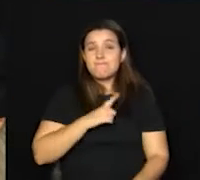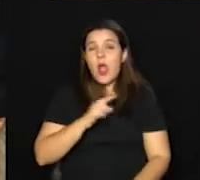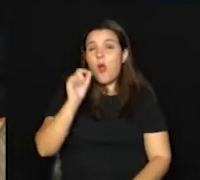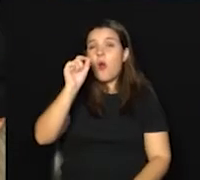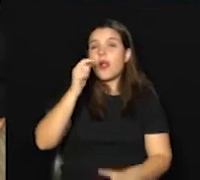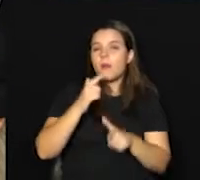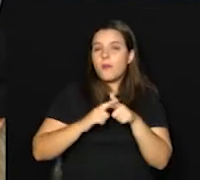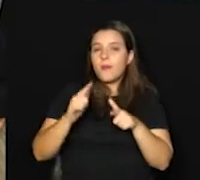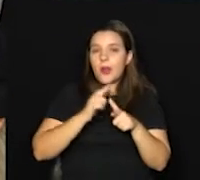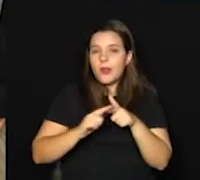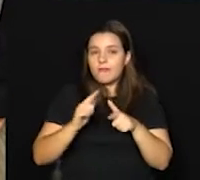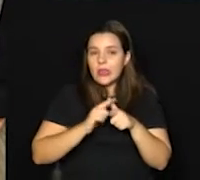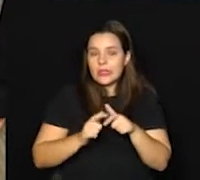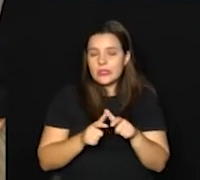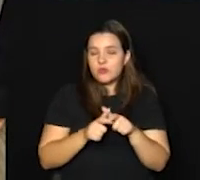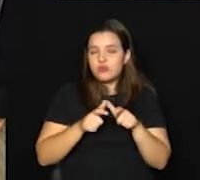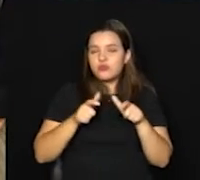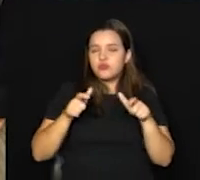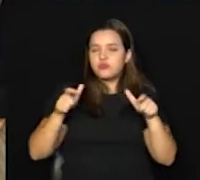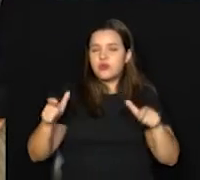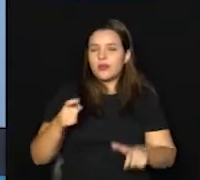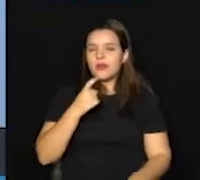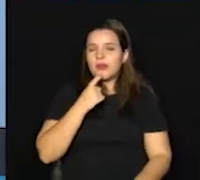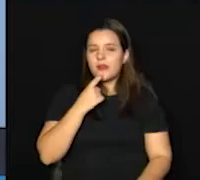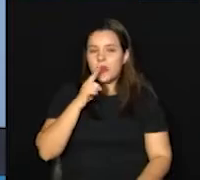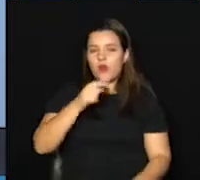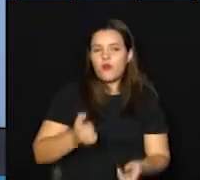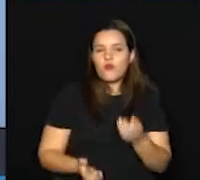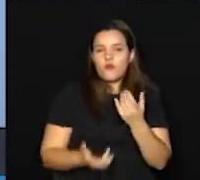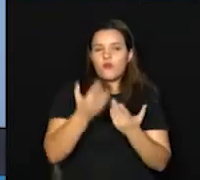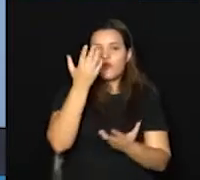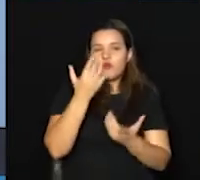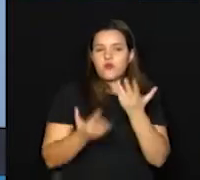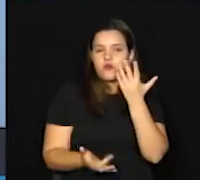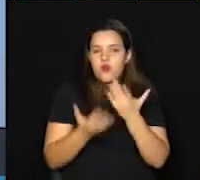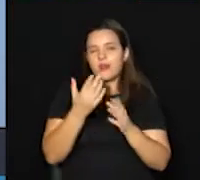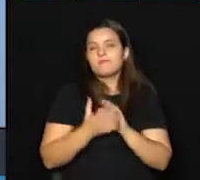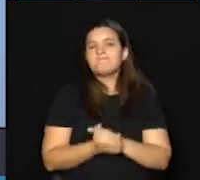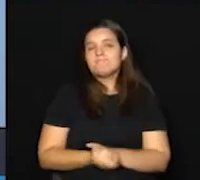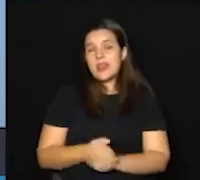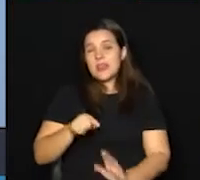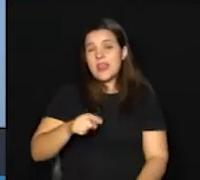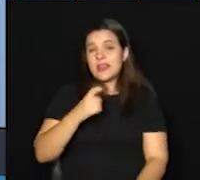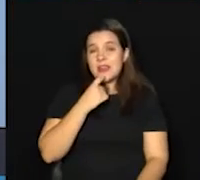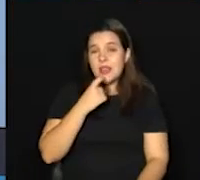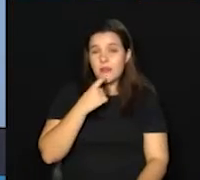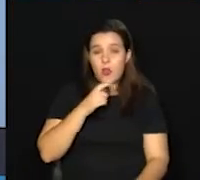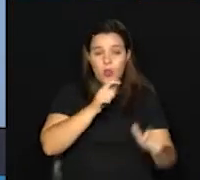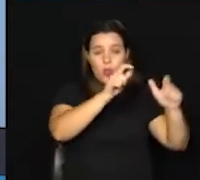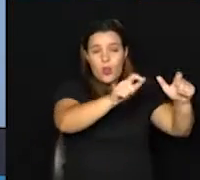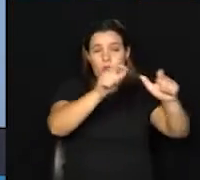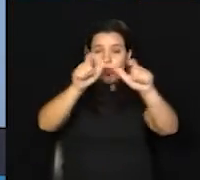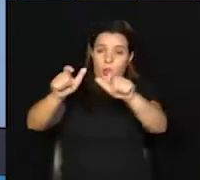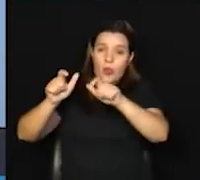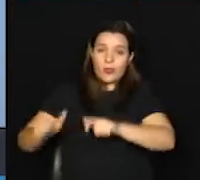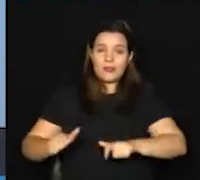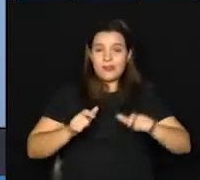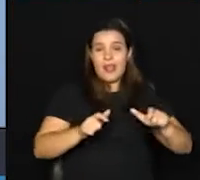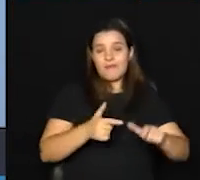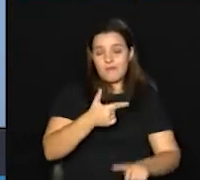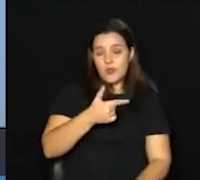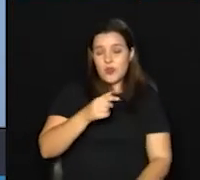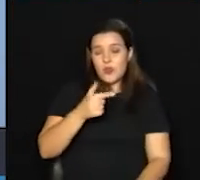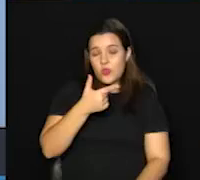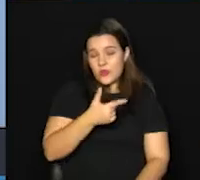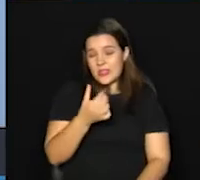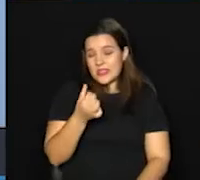estão crescendo na cidade. Isso mesmo, Campinas já registrou 268 focos de incêndio. Olha, no